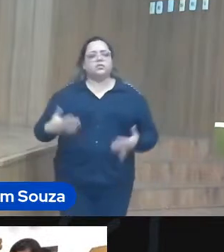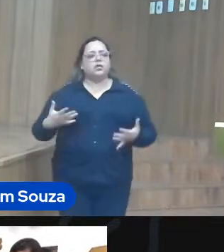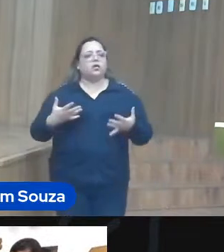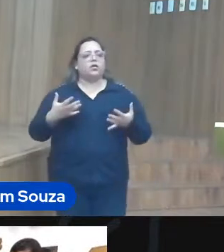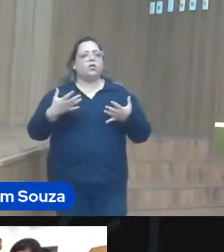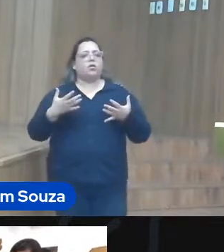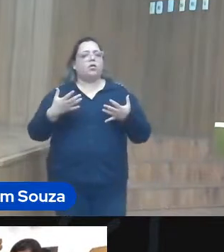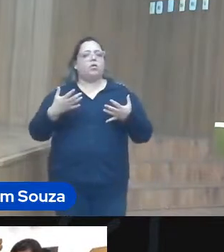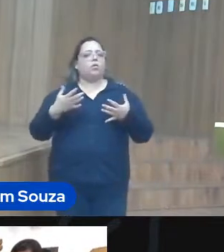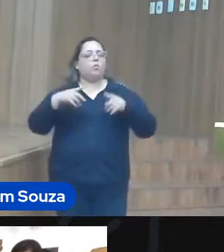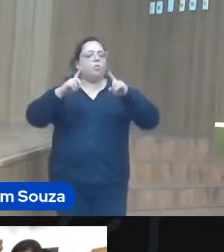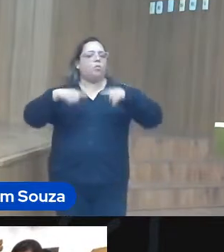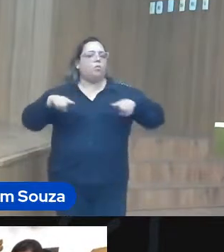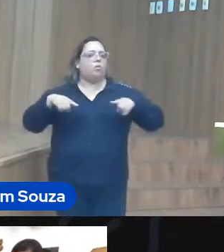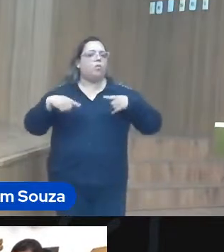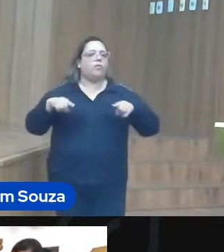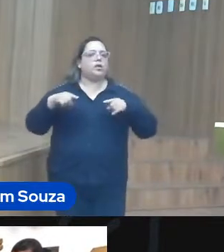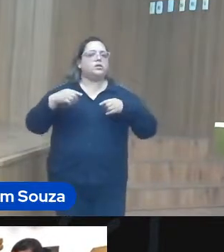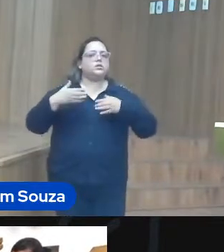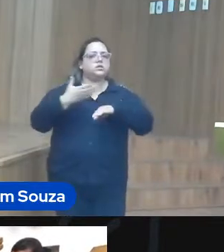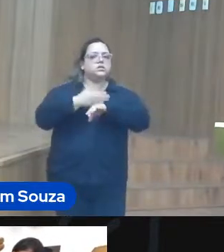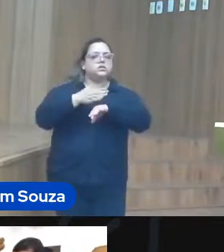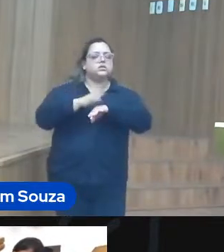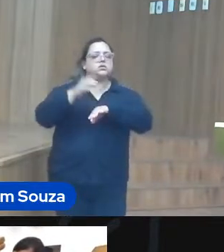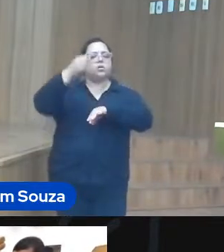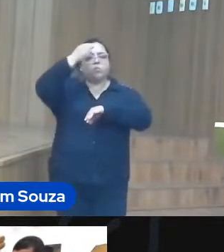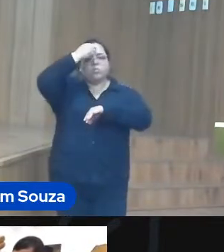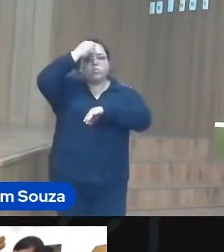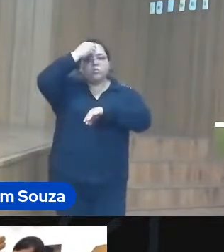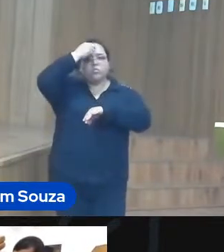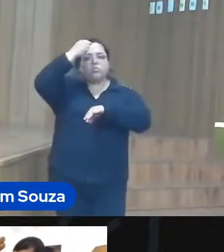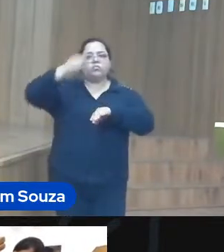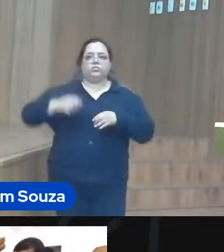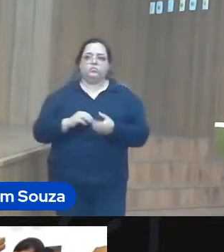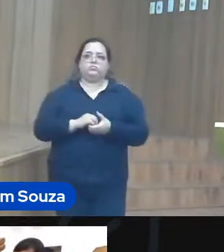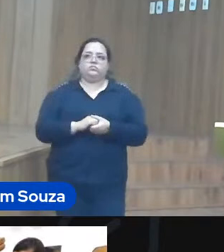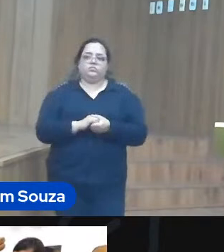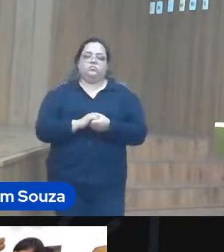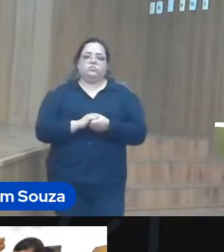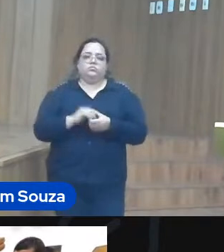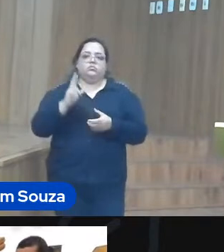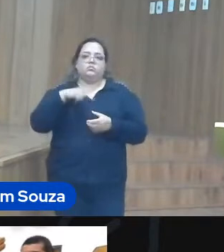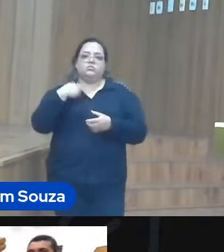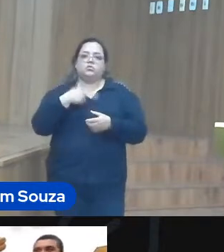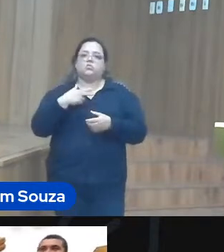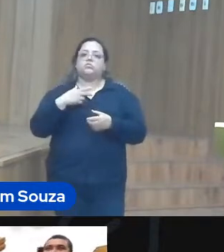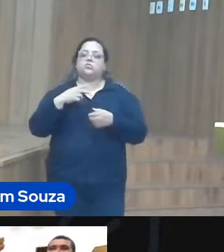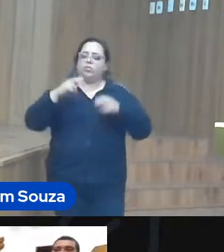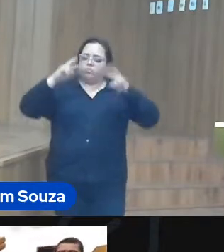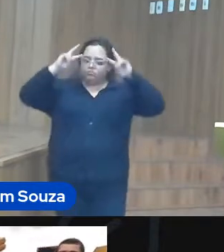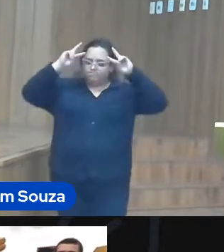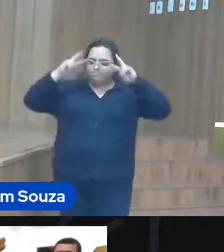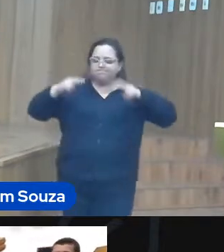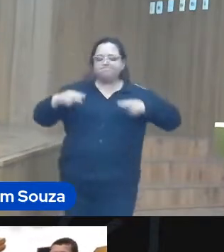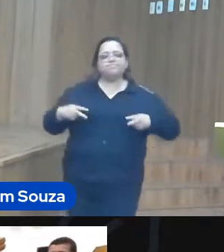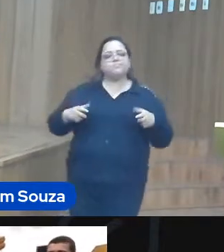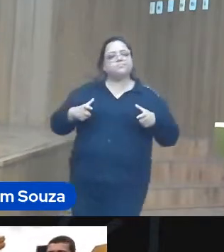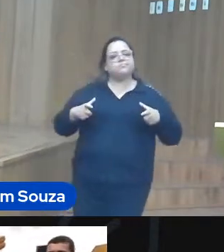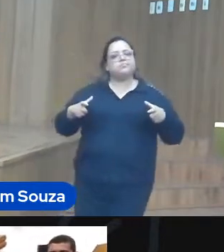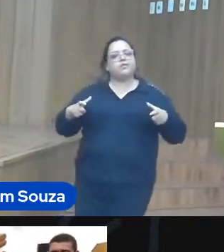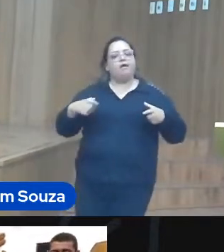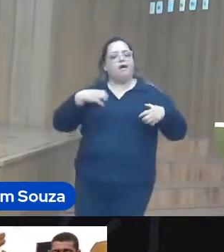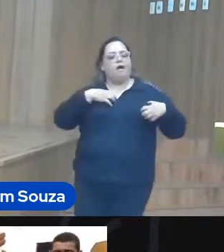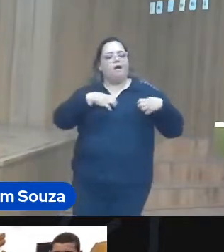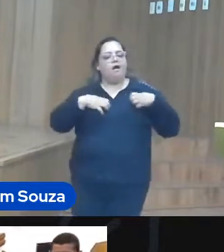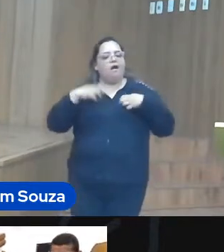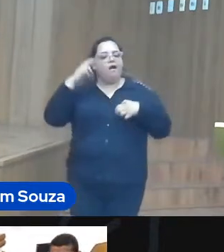instrumento, exige muito do cognitivo. Nós somos seres complexos. Razão e emoção, elas